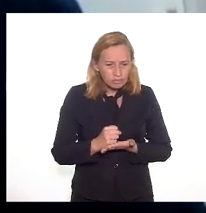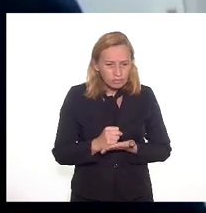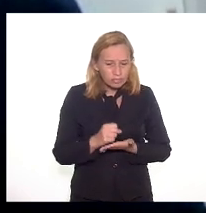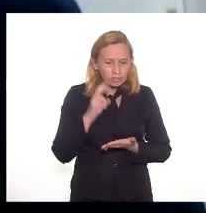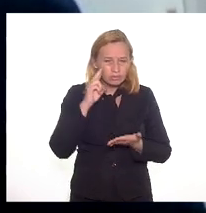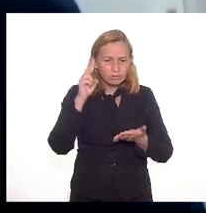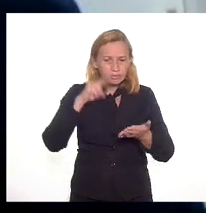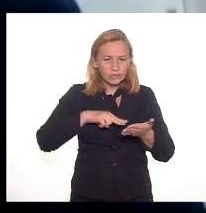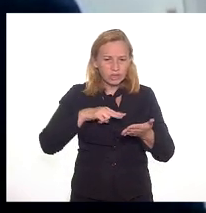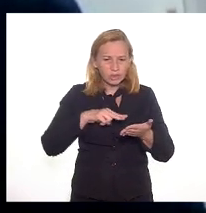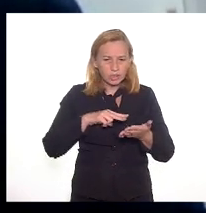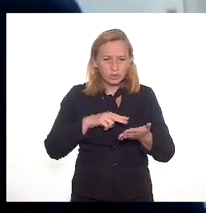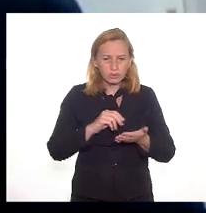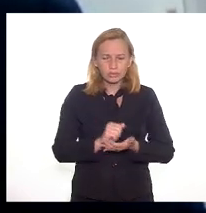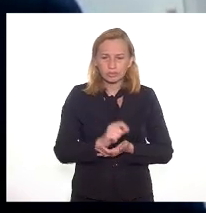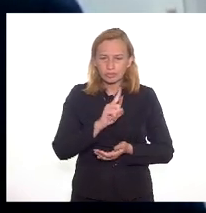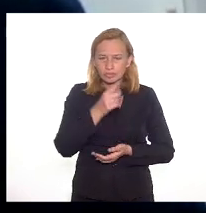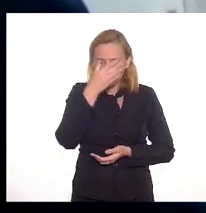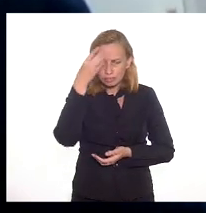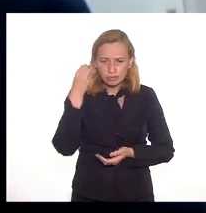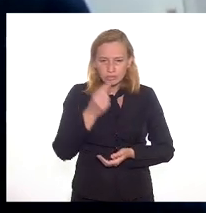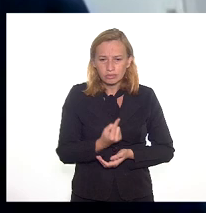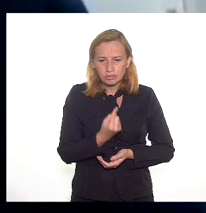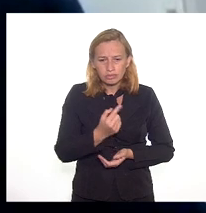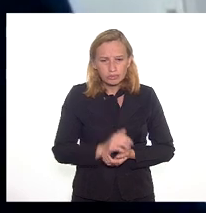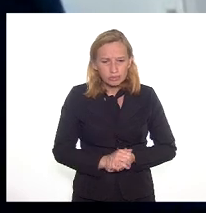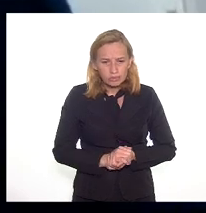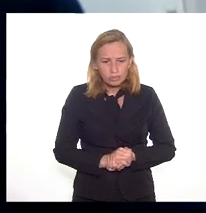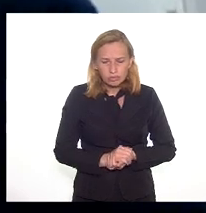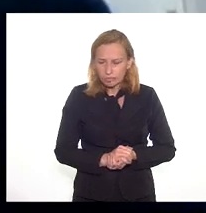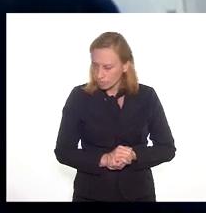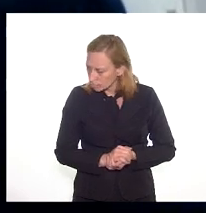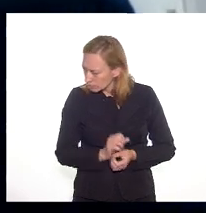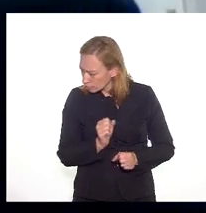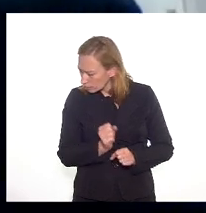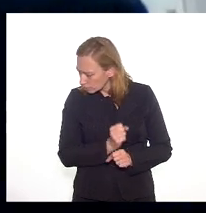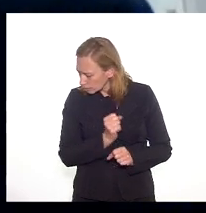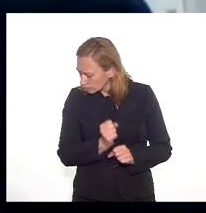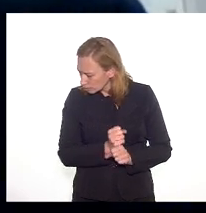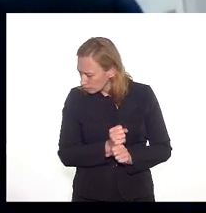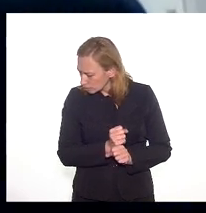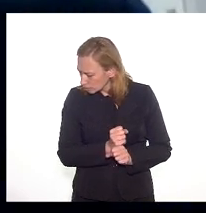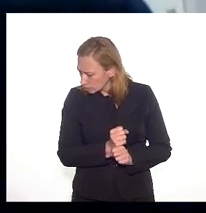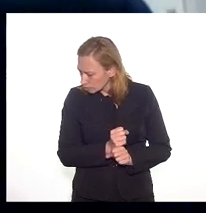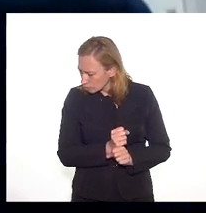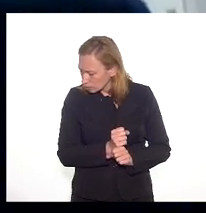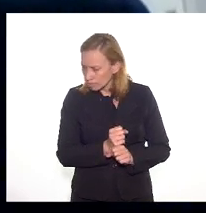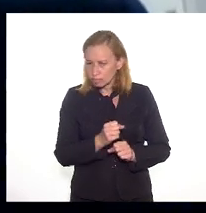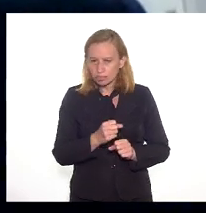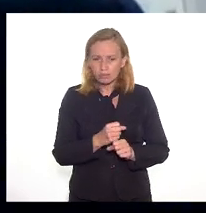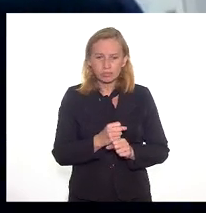ler aqui para não esquecer de nenhuma. Em construção, hoje, nós temos o FPSO,